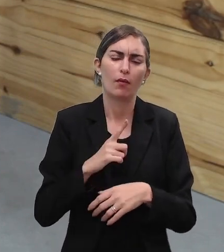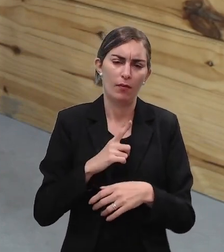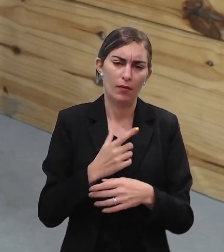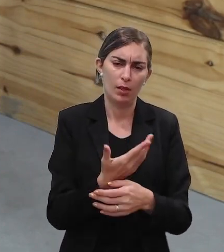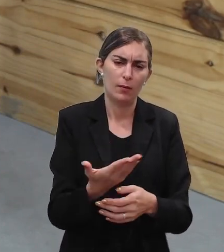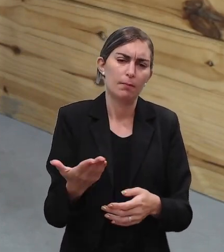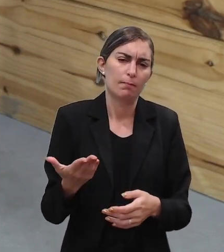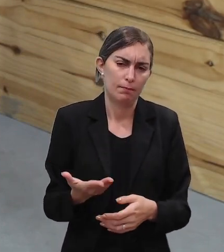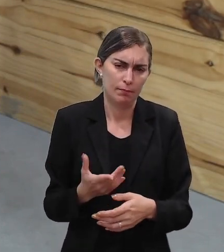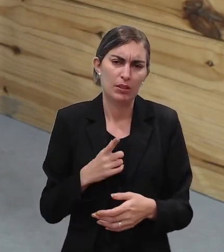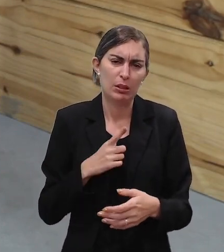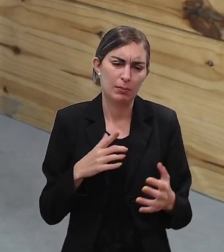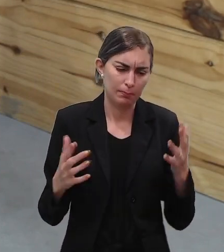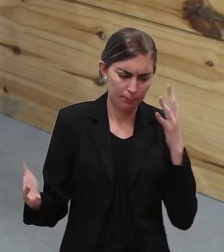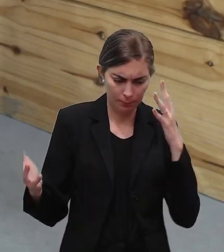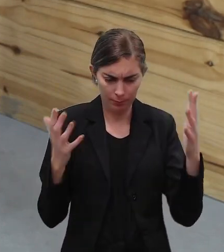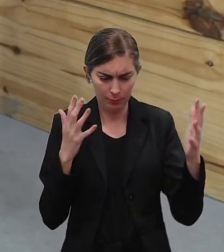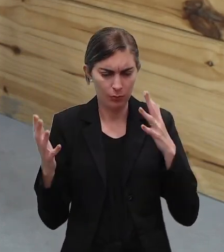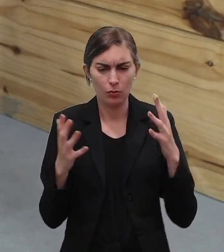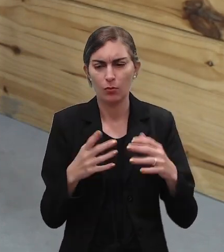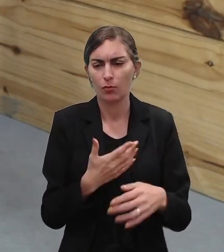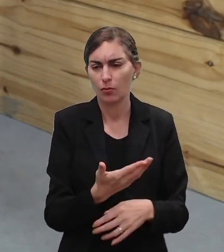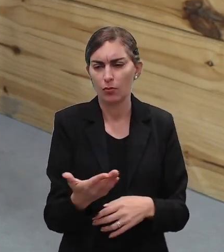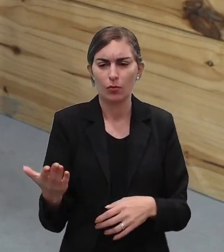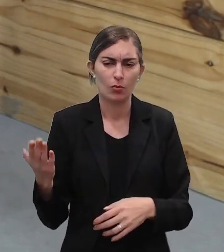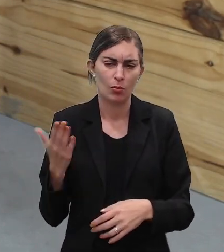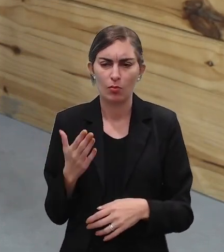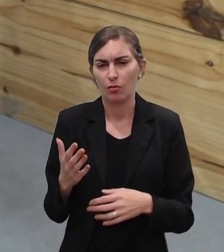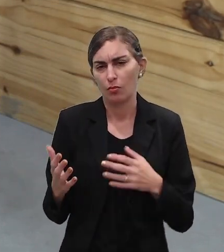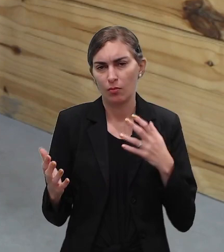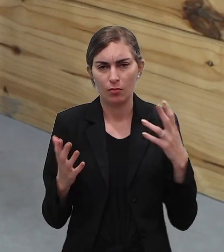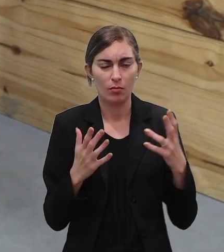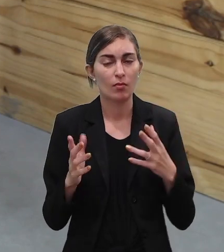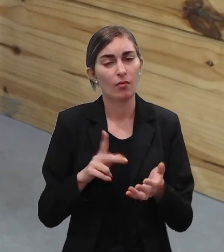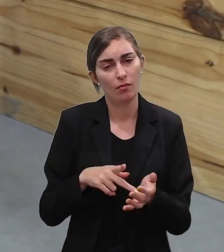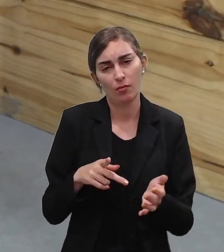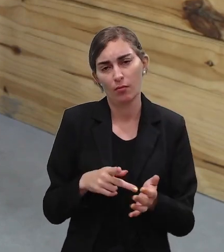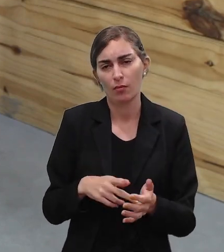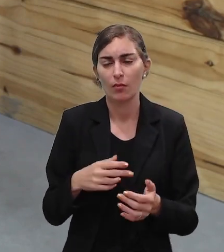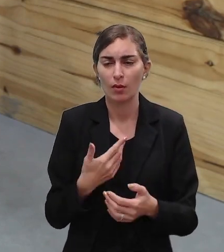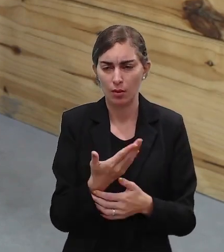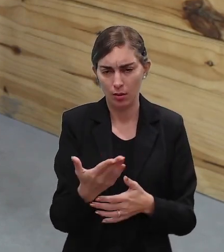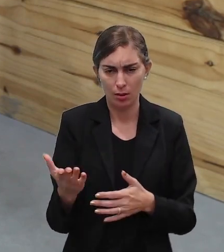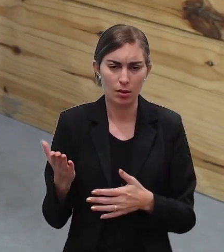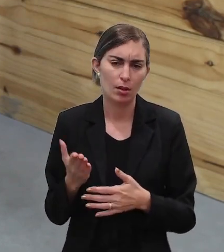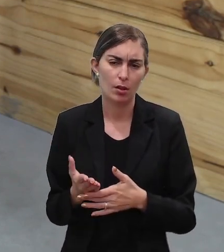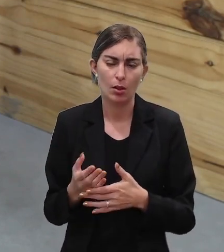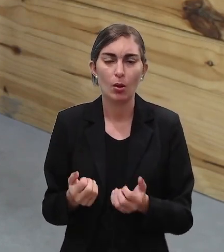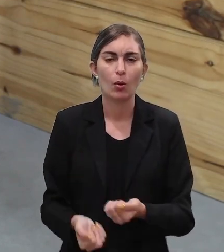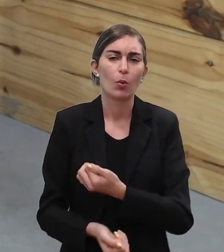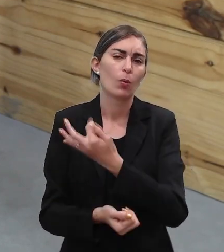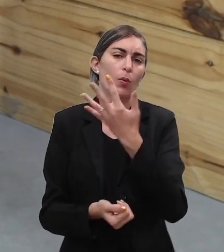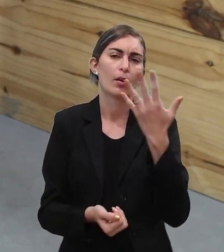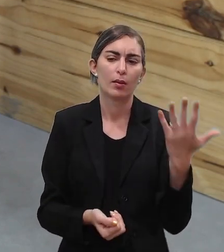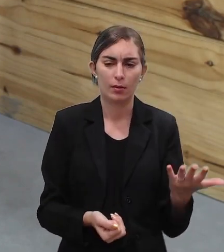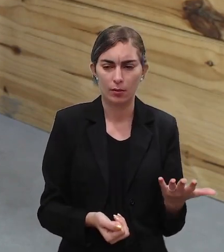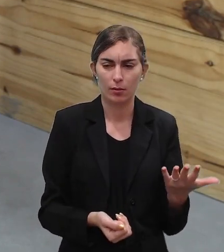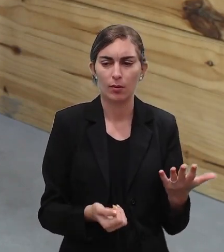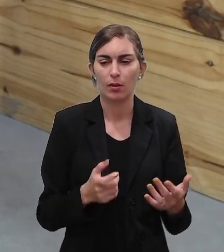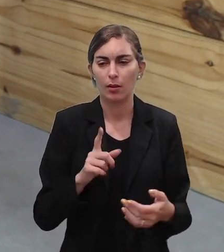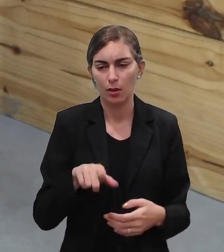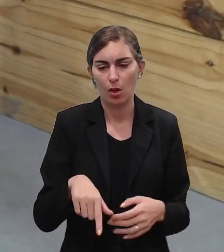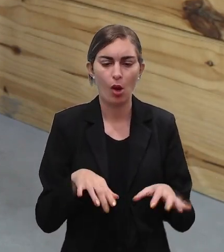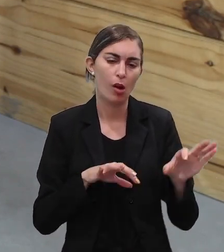um certo transtorno, né? Um certo desconforto, na verdade. Tanto para ele, quanto, né, para